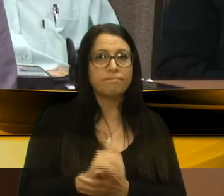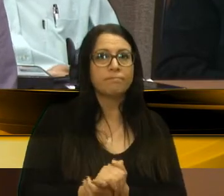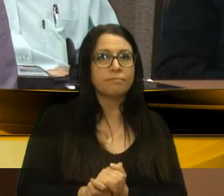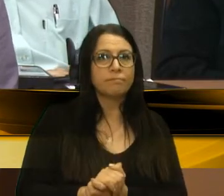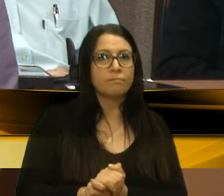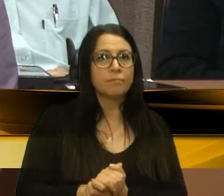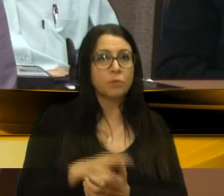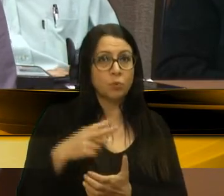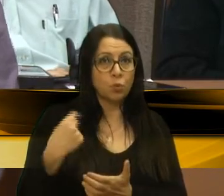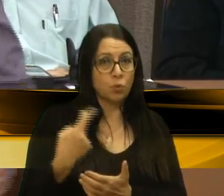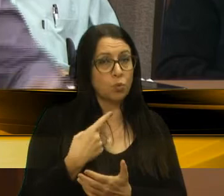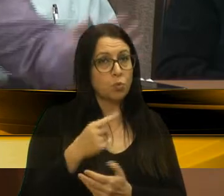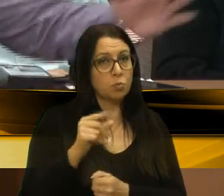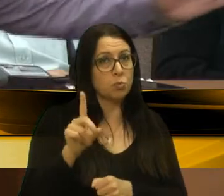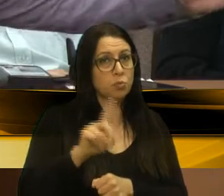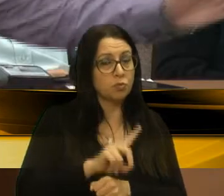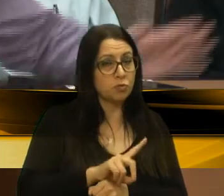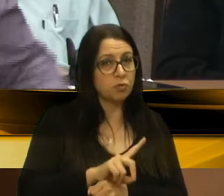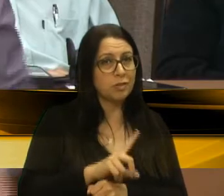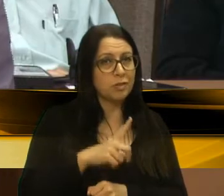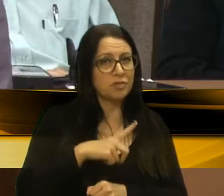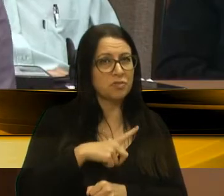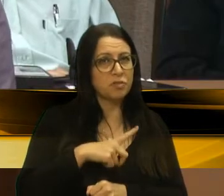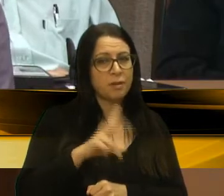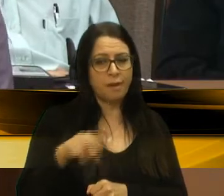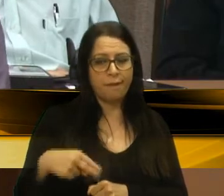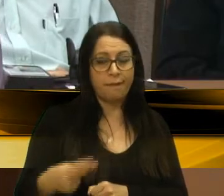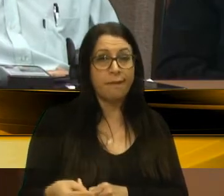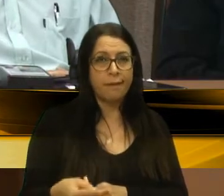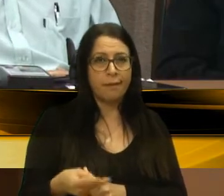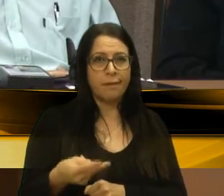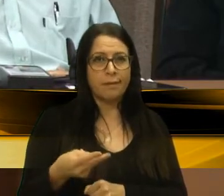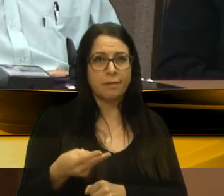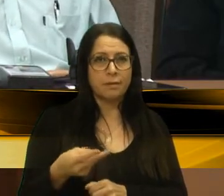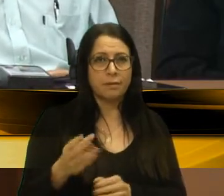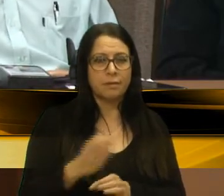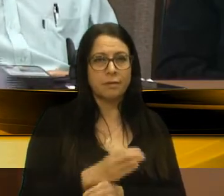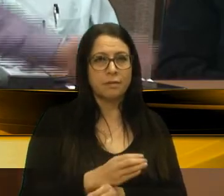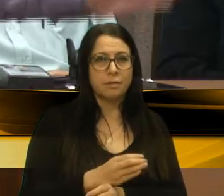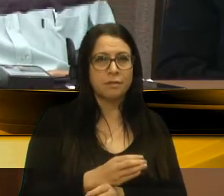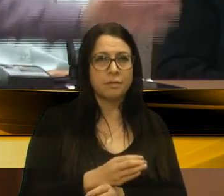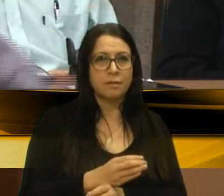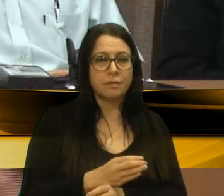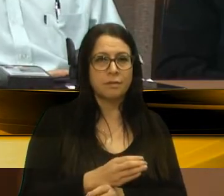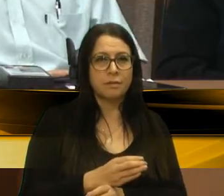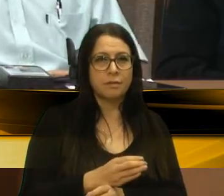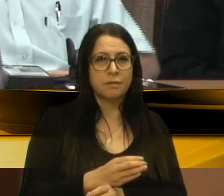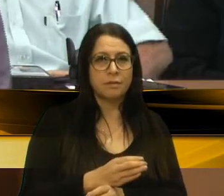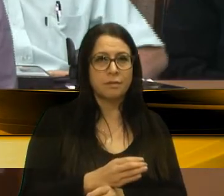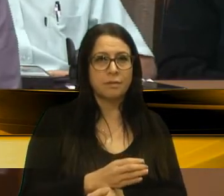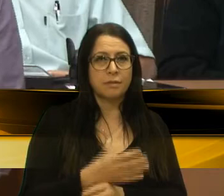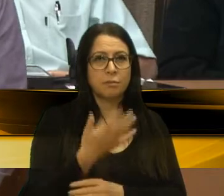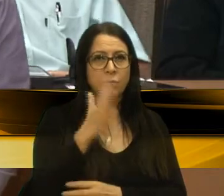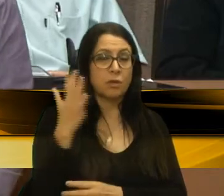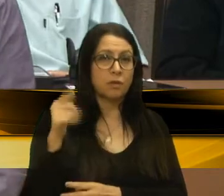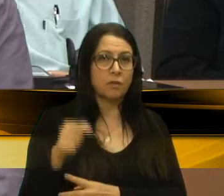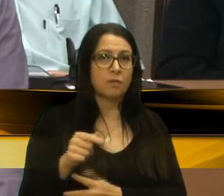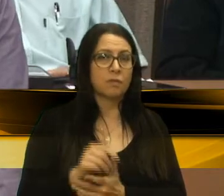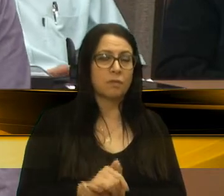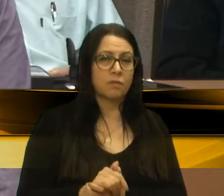então nós, poucos dias, tinha caído, para concluir, senhor presidente, tinha caído uma árvore aqui